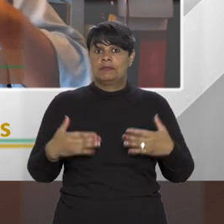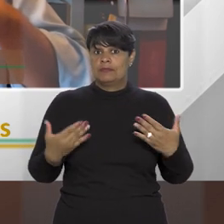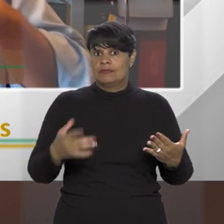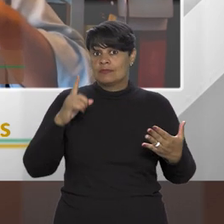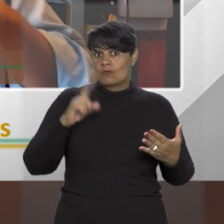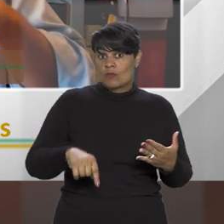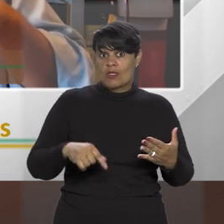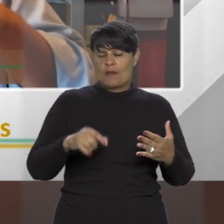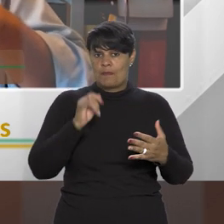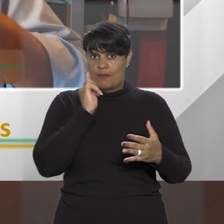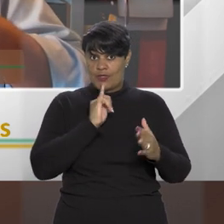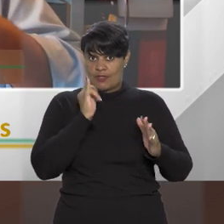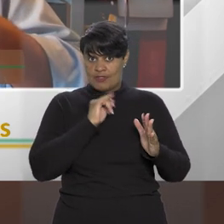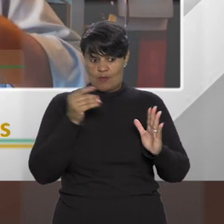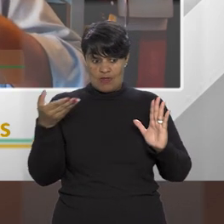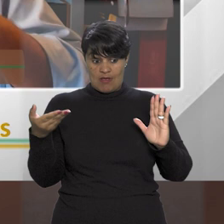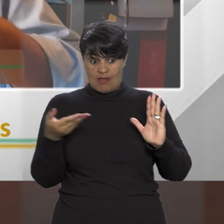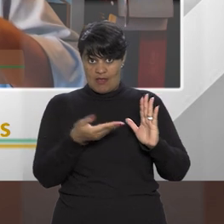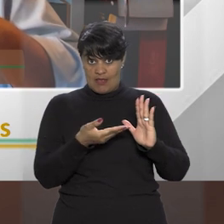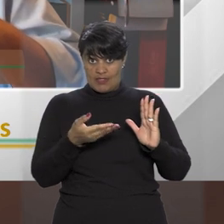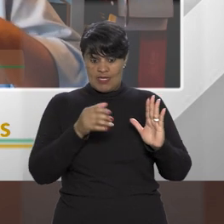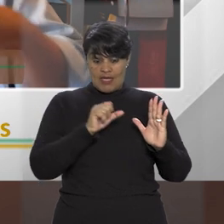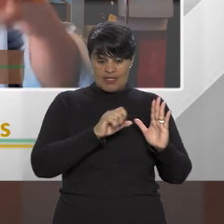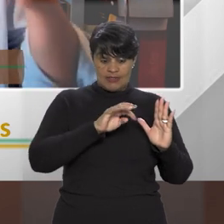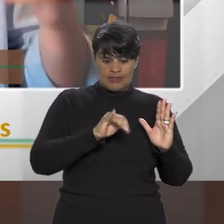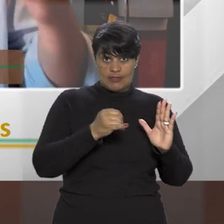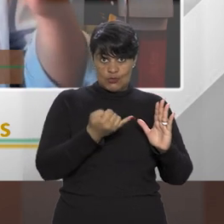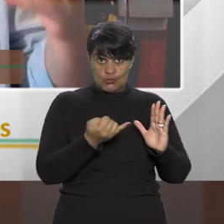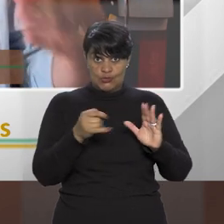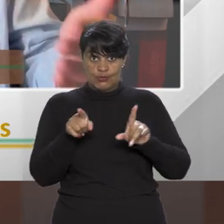é uma iniciativa altamente recomendável